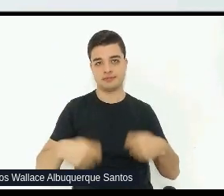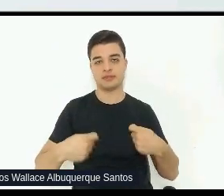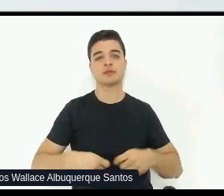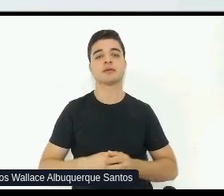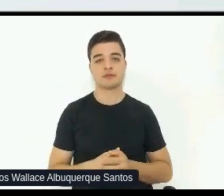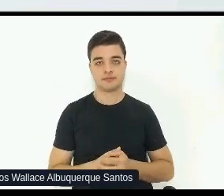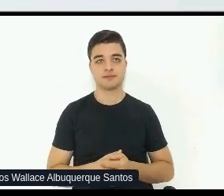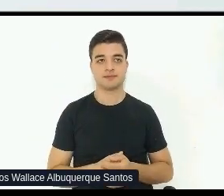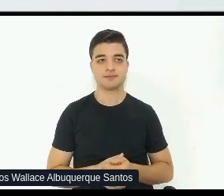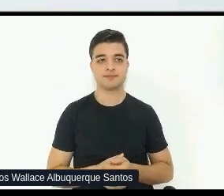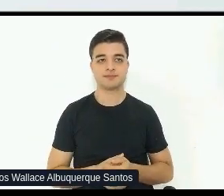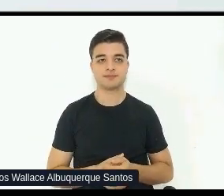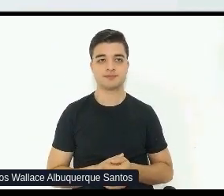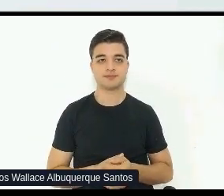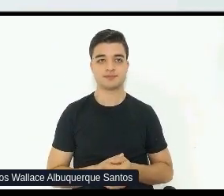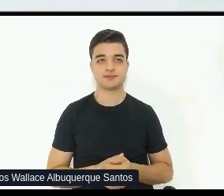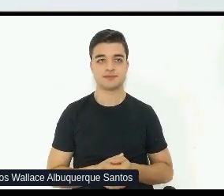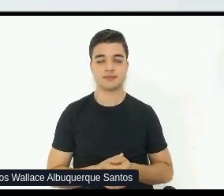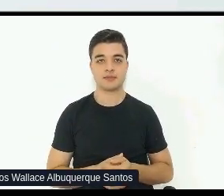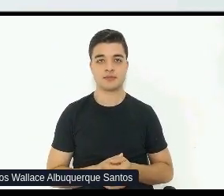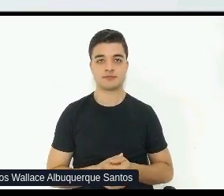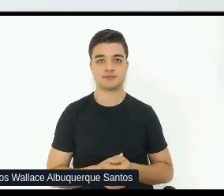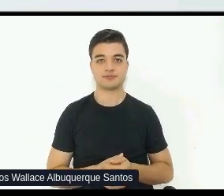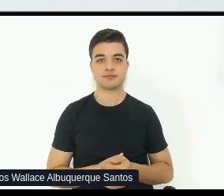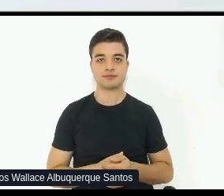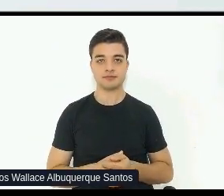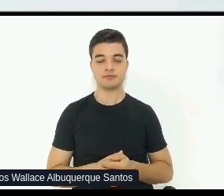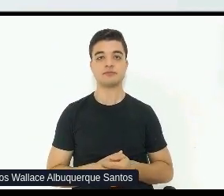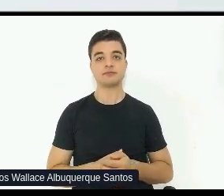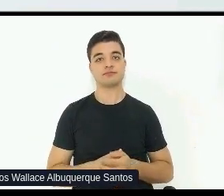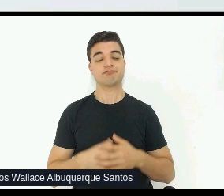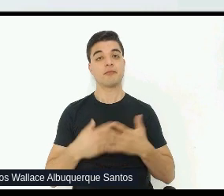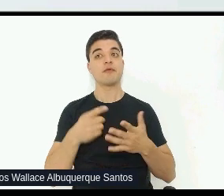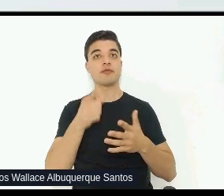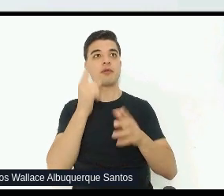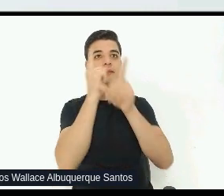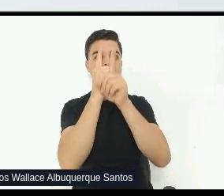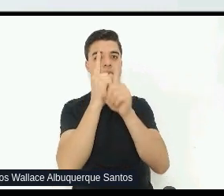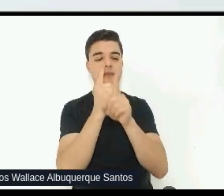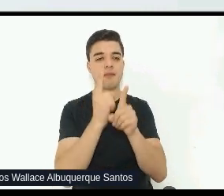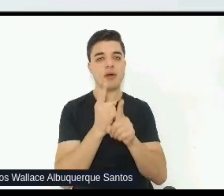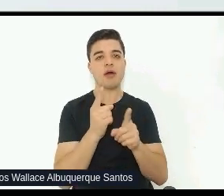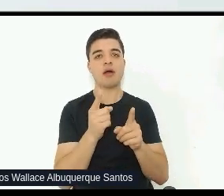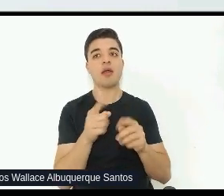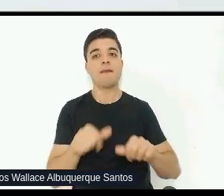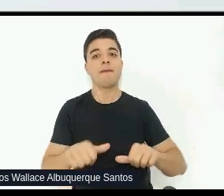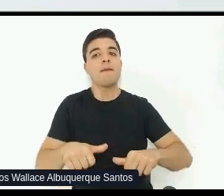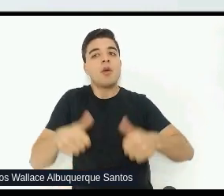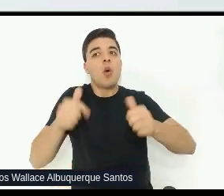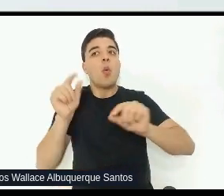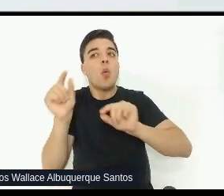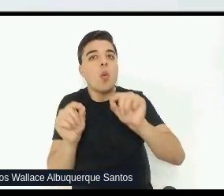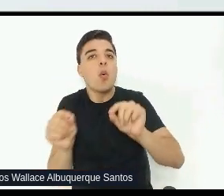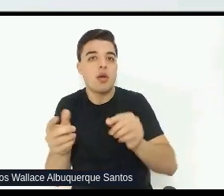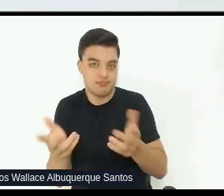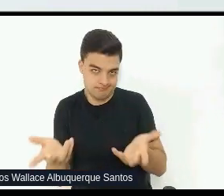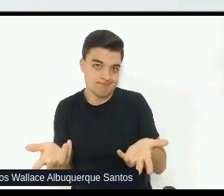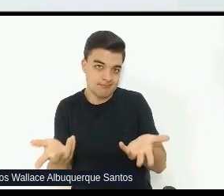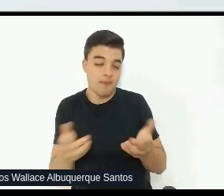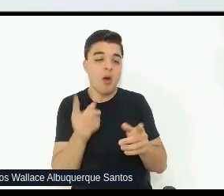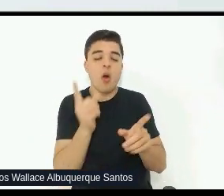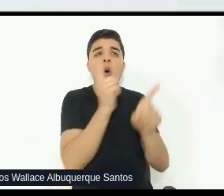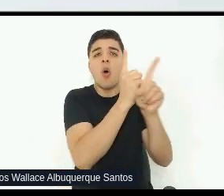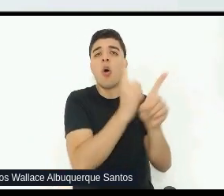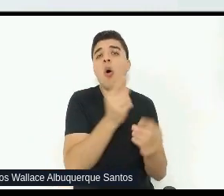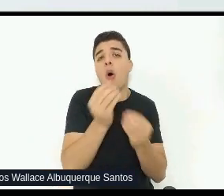E documente as suas descobertas para melhorias, né? Acho que a documentação é uma das maneiras mais eficazes que a gente tem de